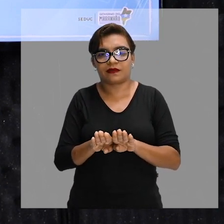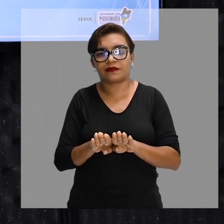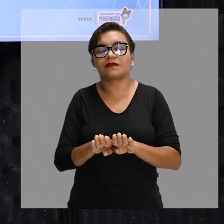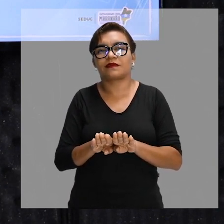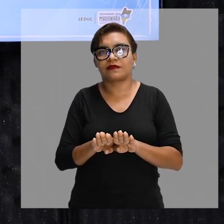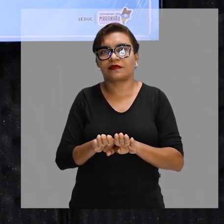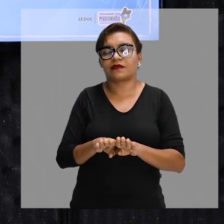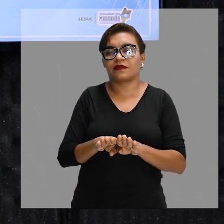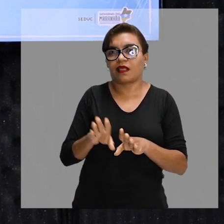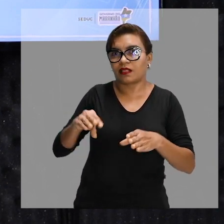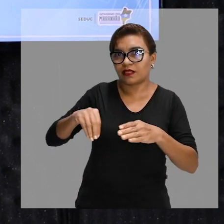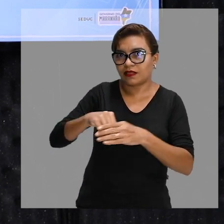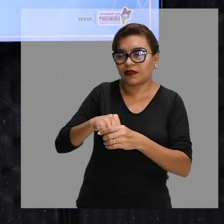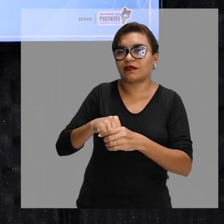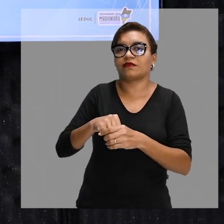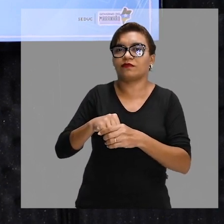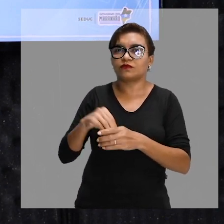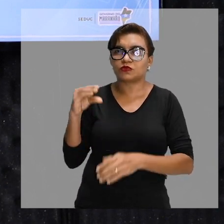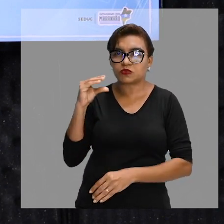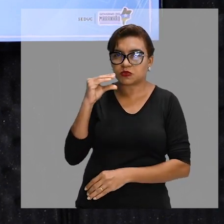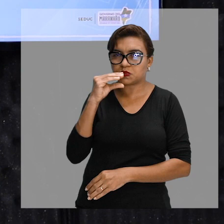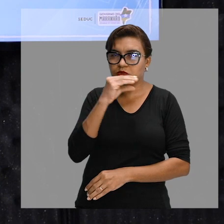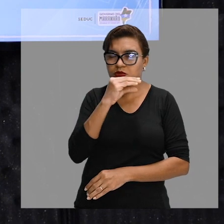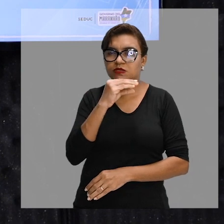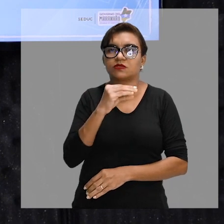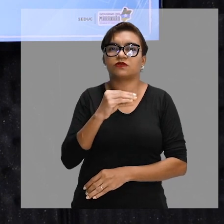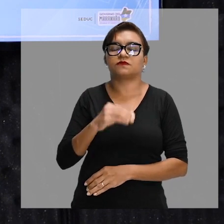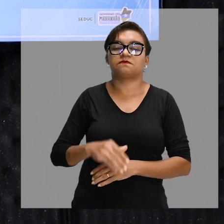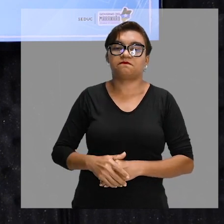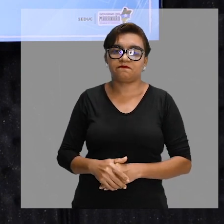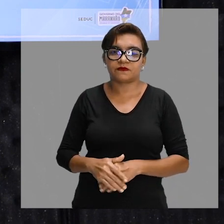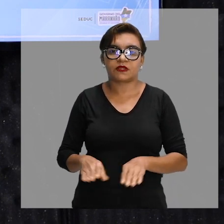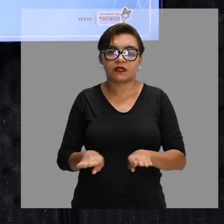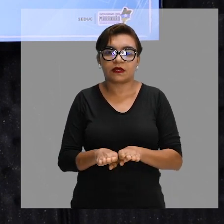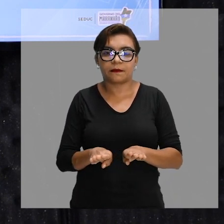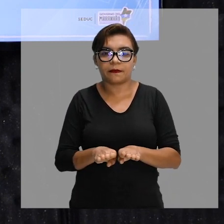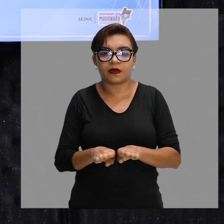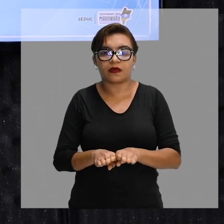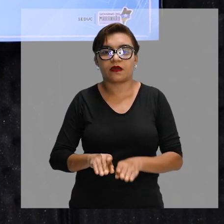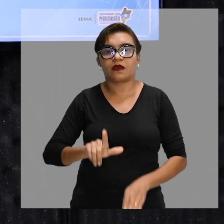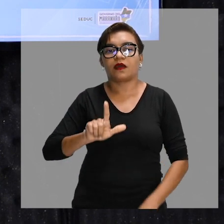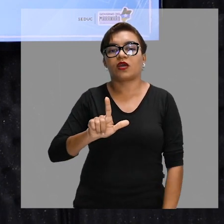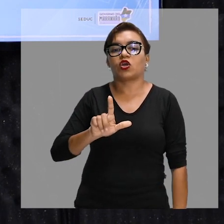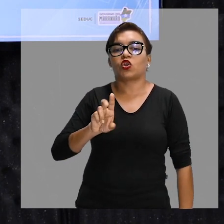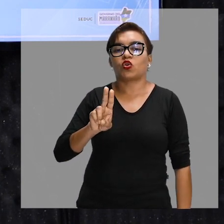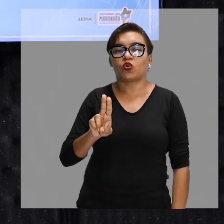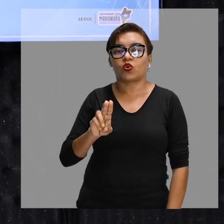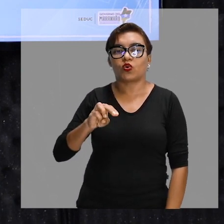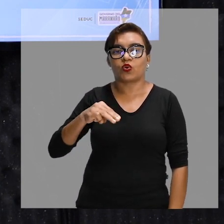grande quantidade de calor envolvido. Certo? E também pode ser luminescente.